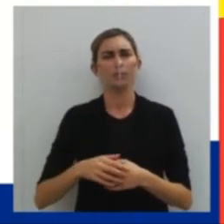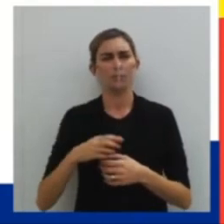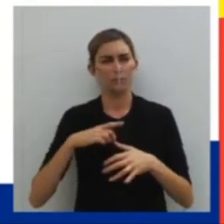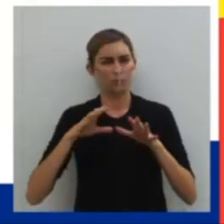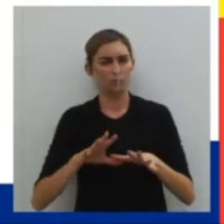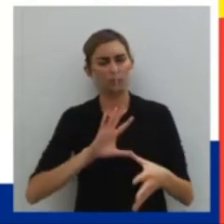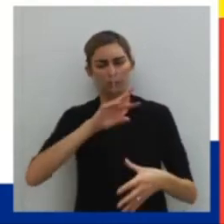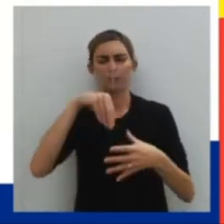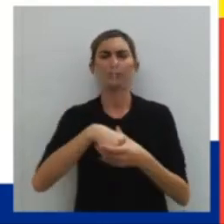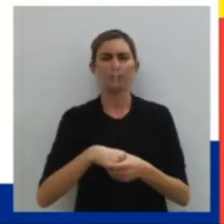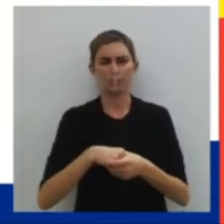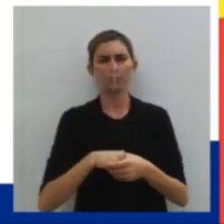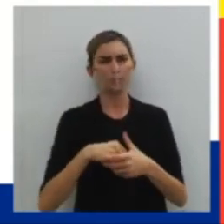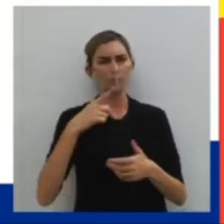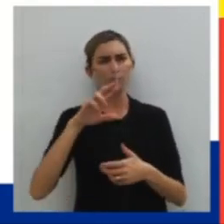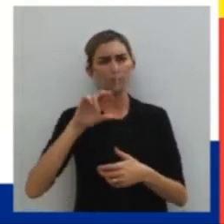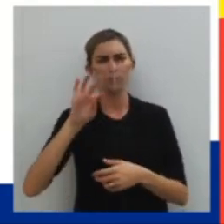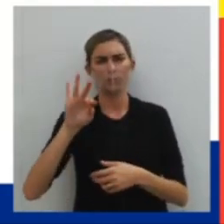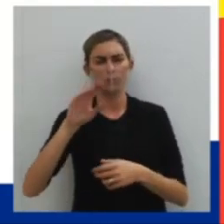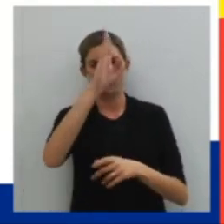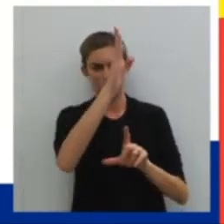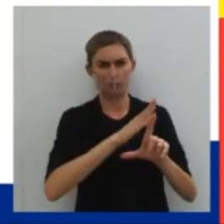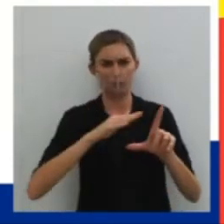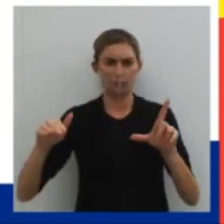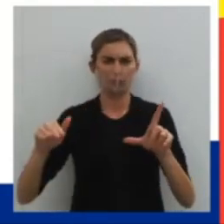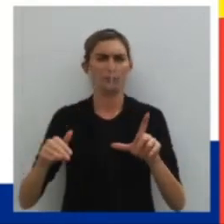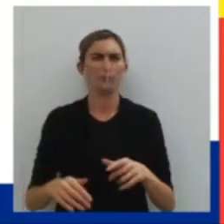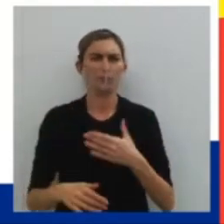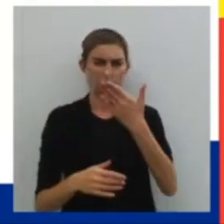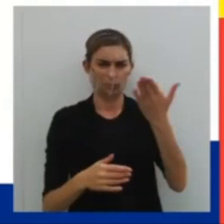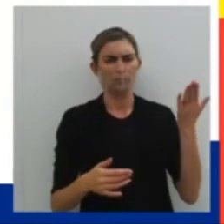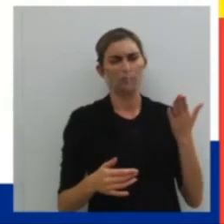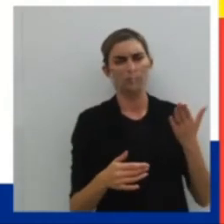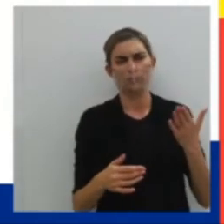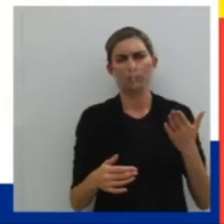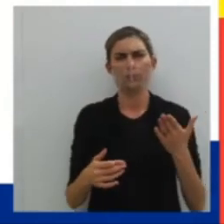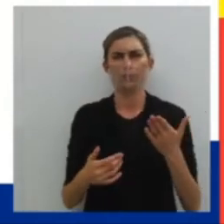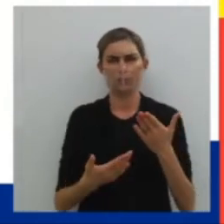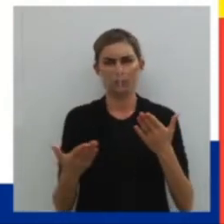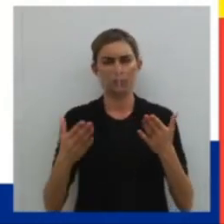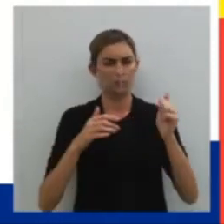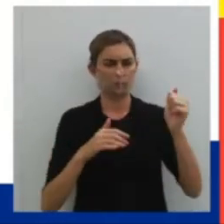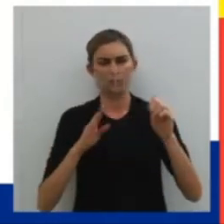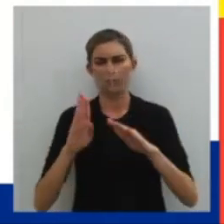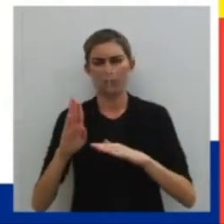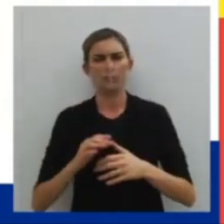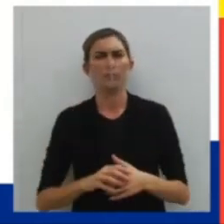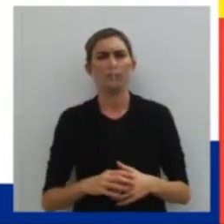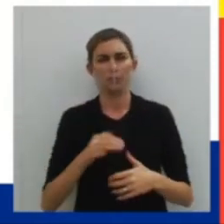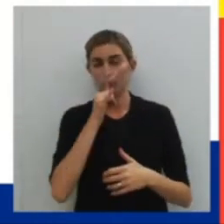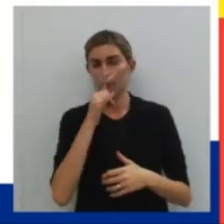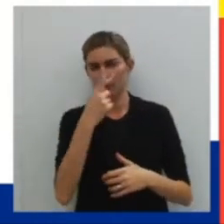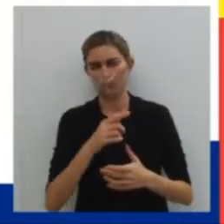está contida no produto cartesiano entre dois conjuntos. No caso aqui, produto cartesiano AB. Por exemplo, vou te dar